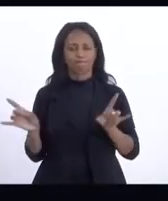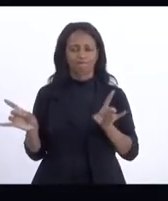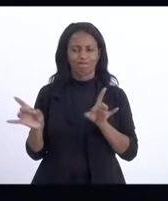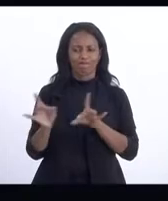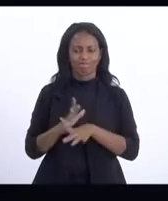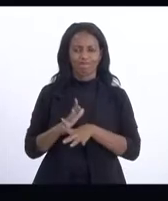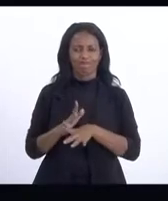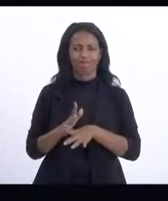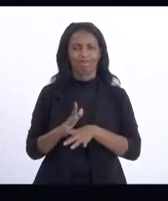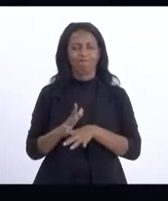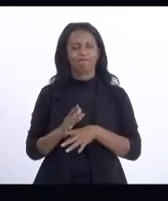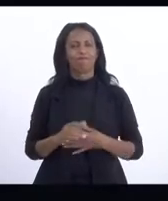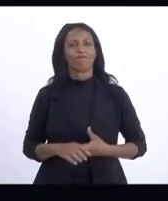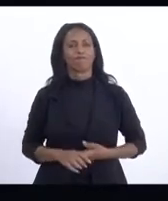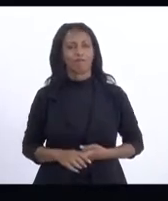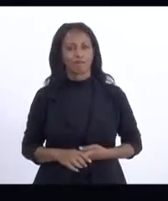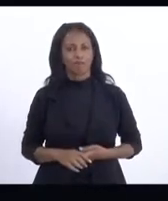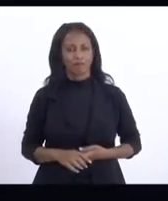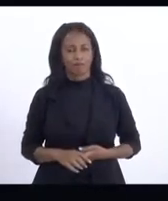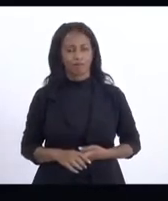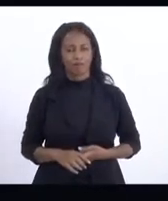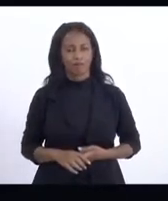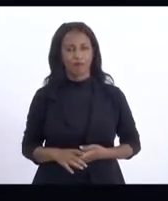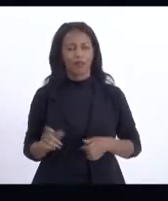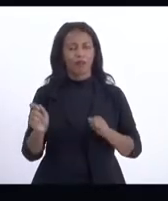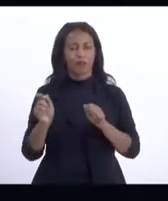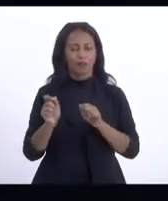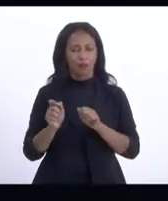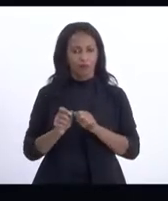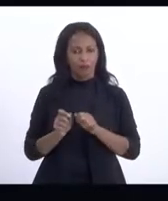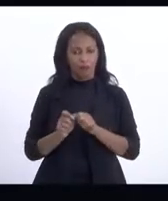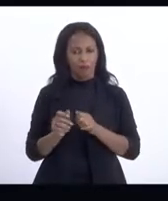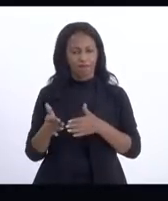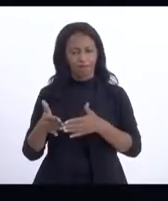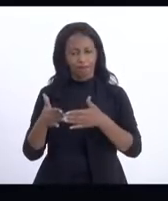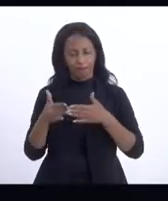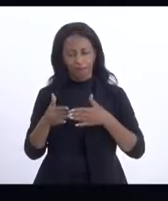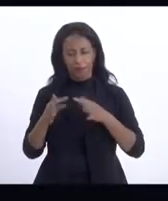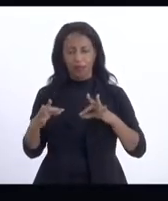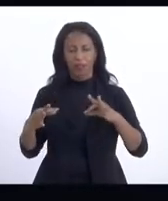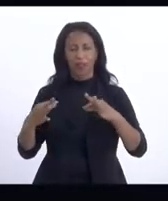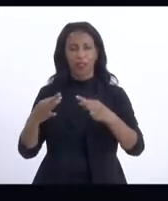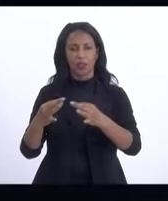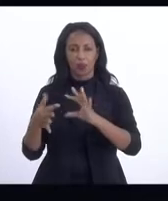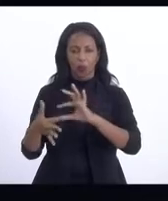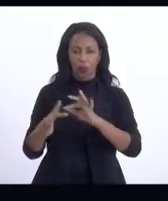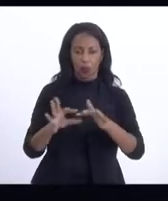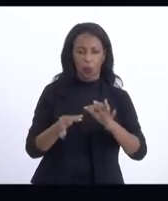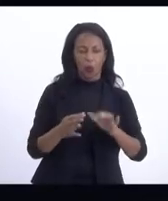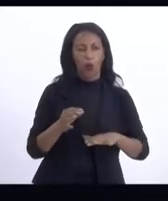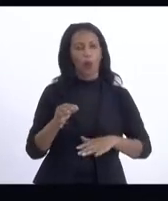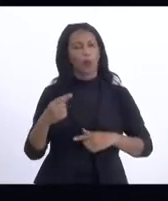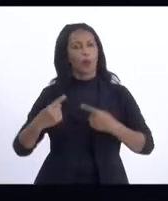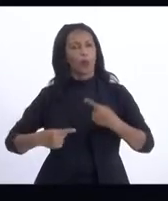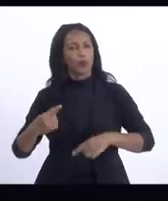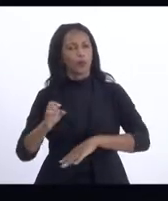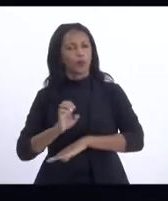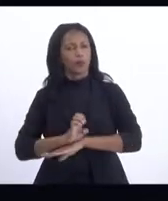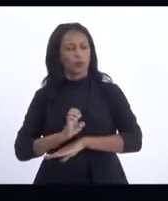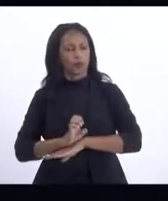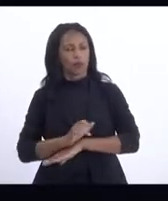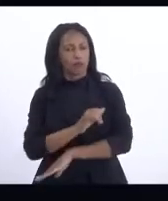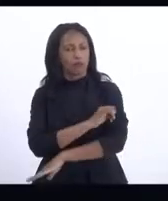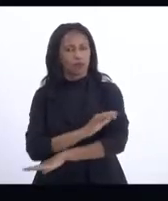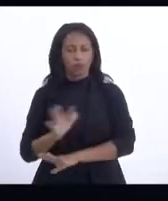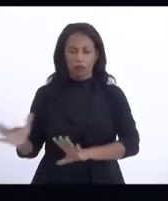regular funcionamento. Fazemos votos de que todas as correntes políticas do Estado do Rio de Janeiro estejam